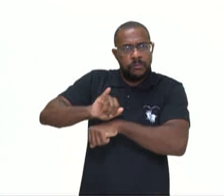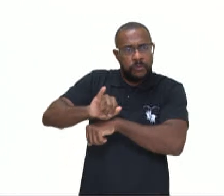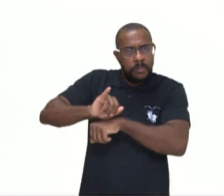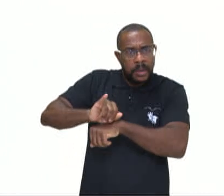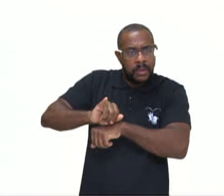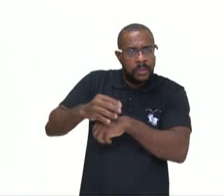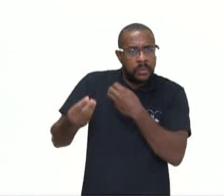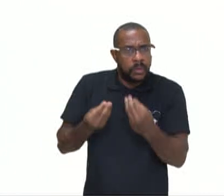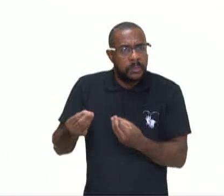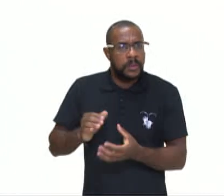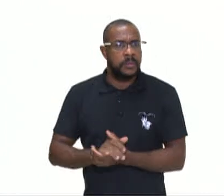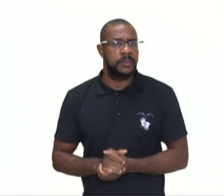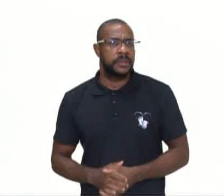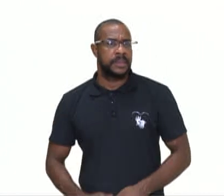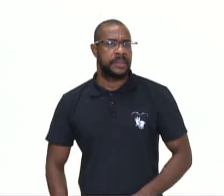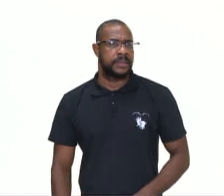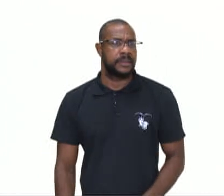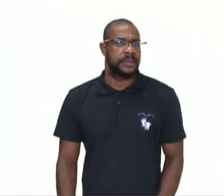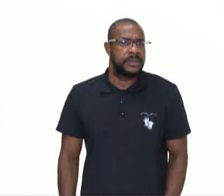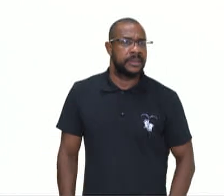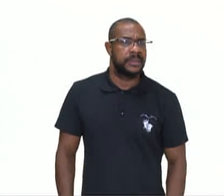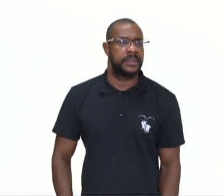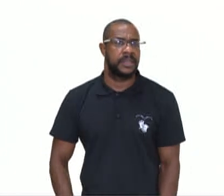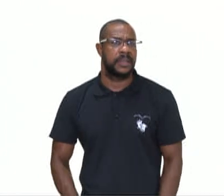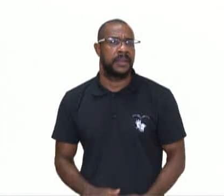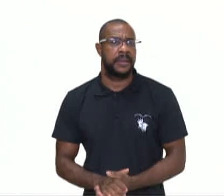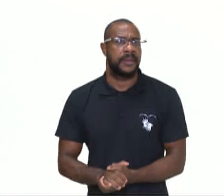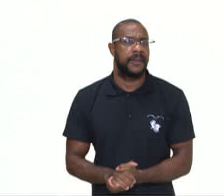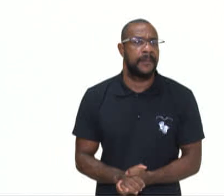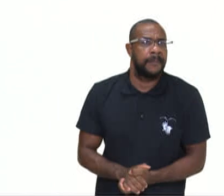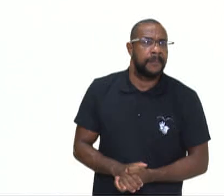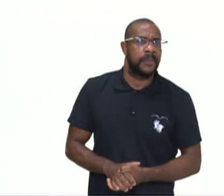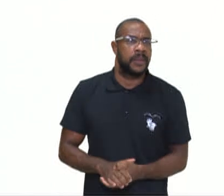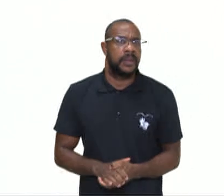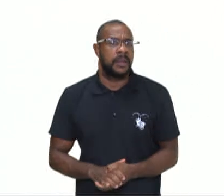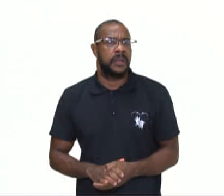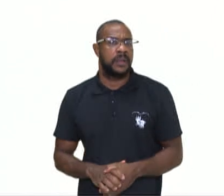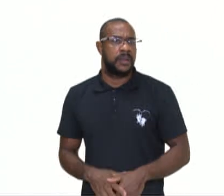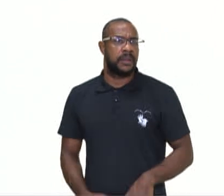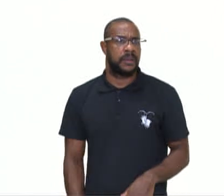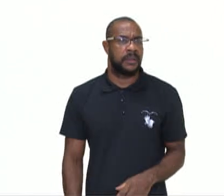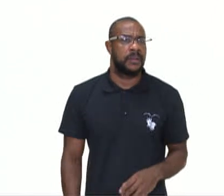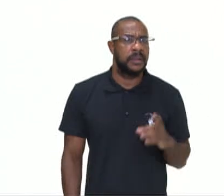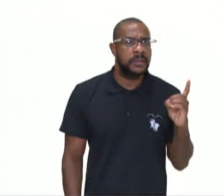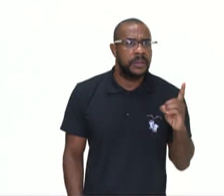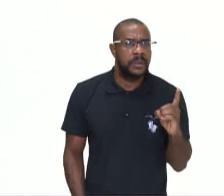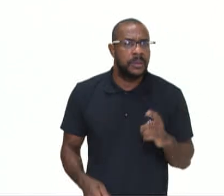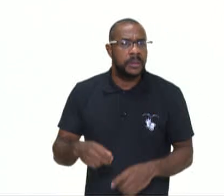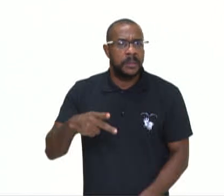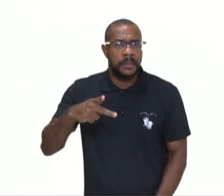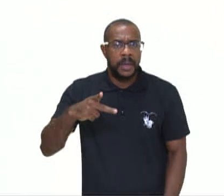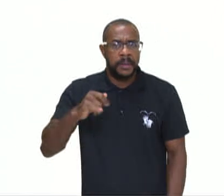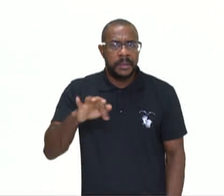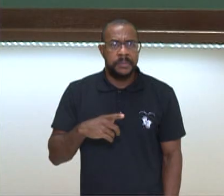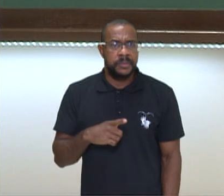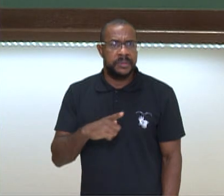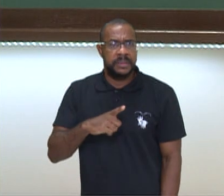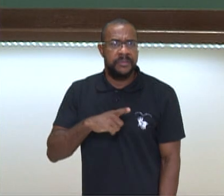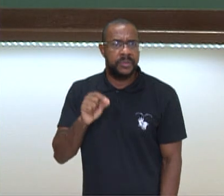Alternativa D. O parnasianismo determinou o surgimento de obras de tom marcadamente coloquial?